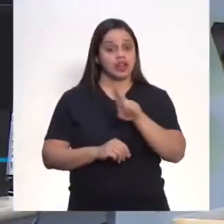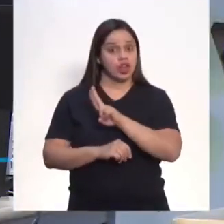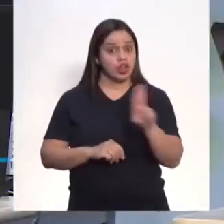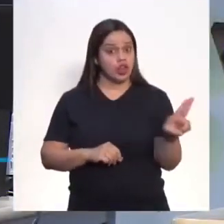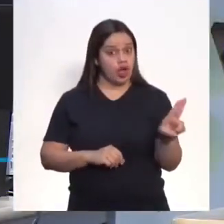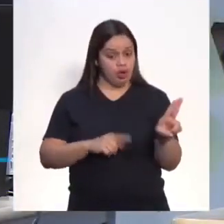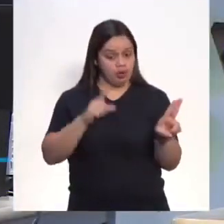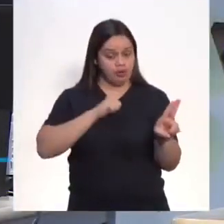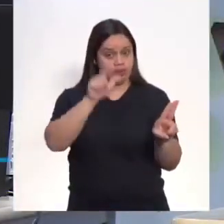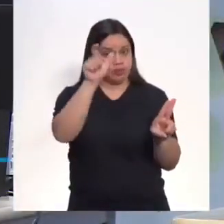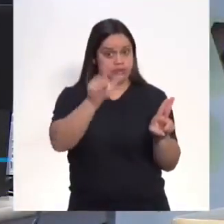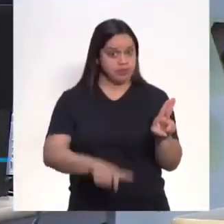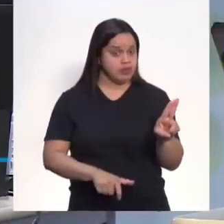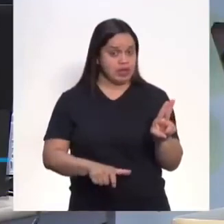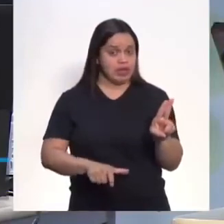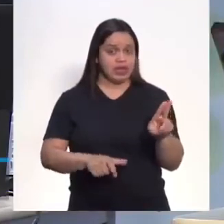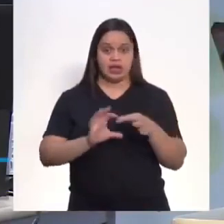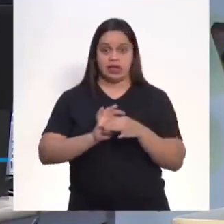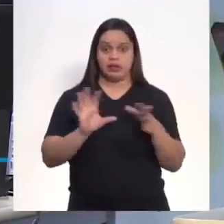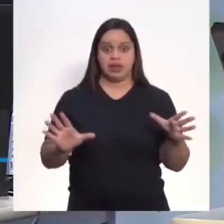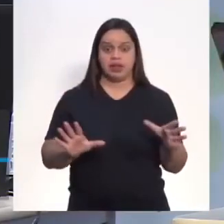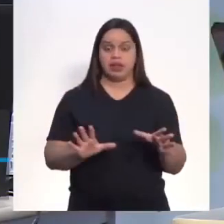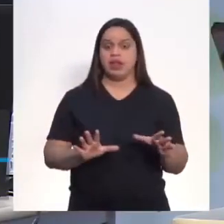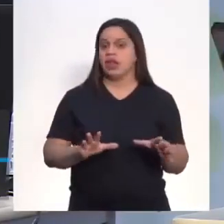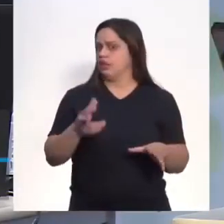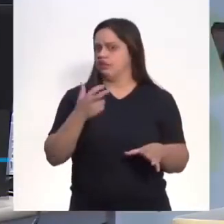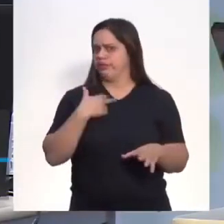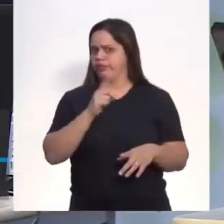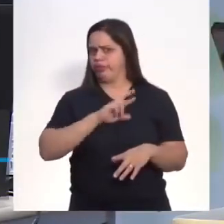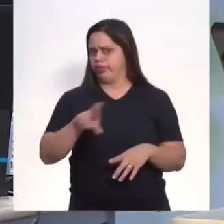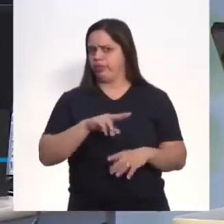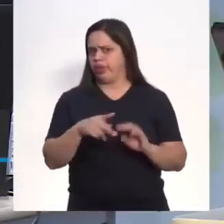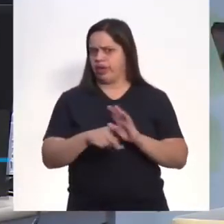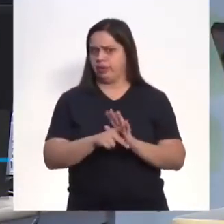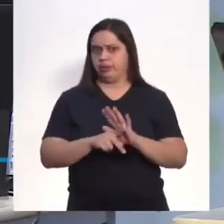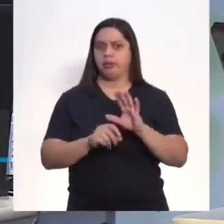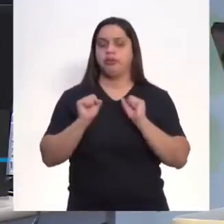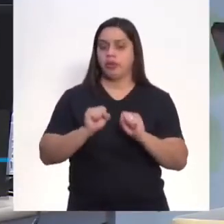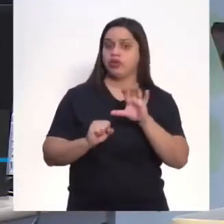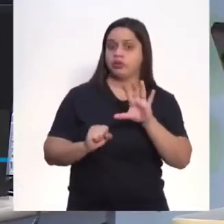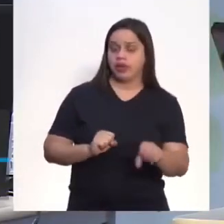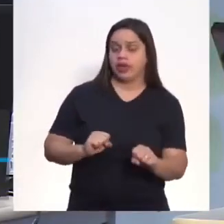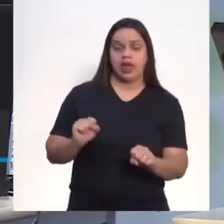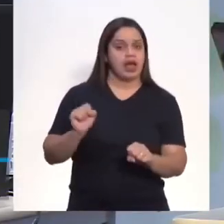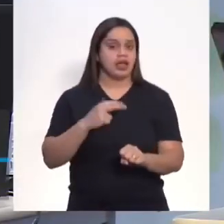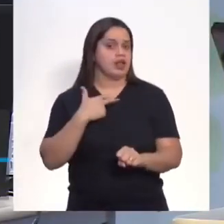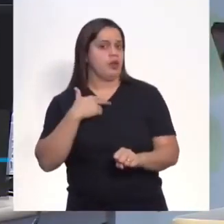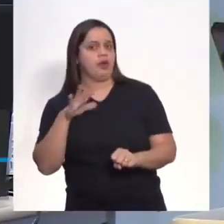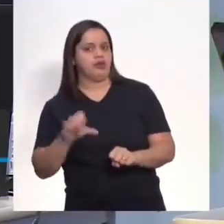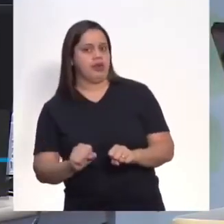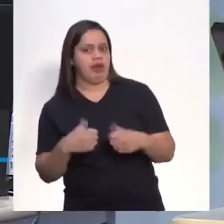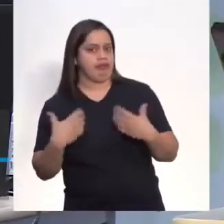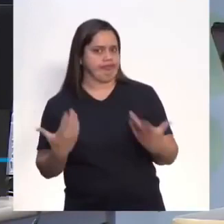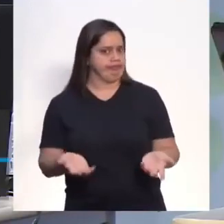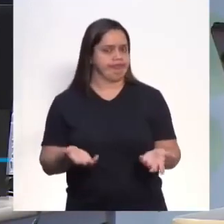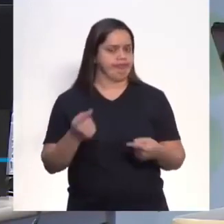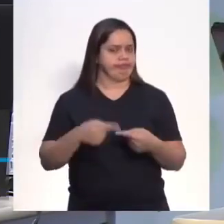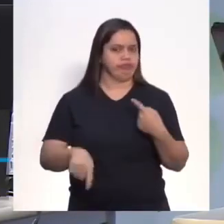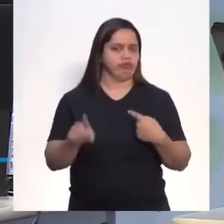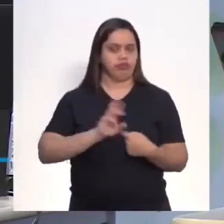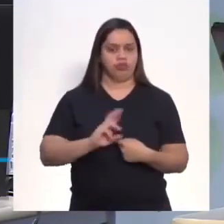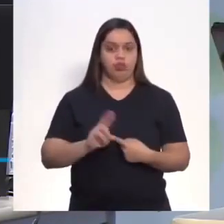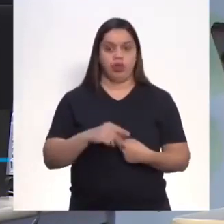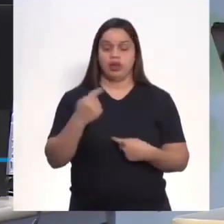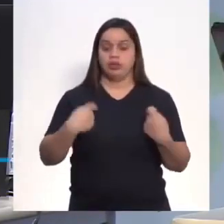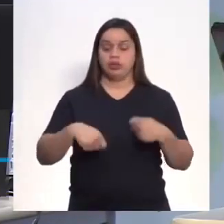de outros seres. Não vai nessa de pode pegar, não pode pegar. É por isso que eu realmente resolvi colocar. Então, eu tenho